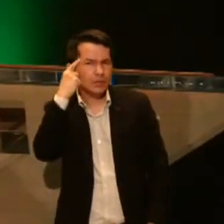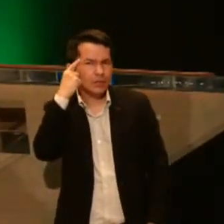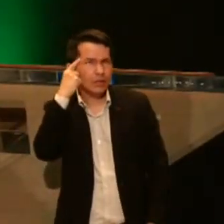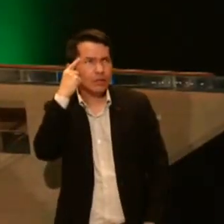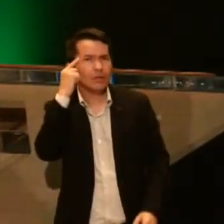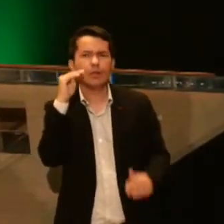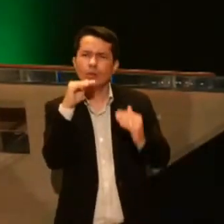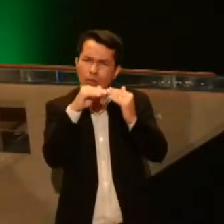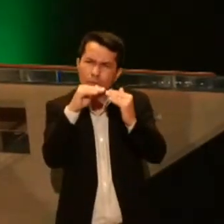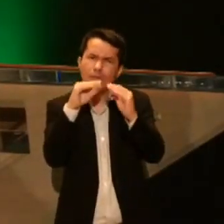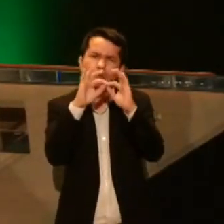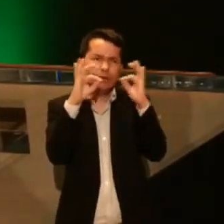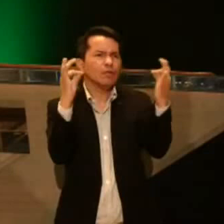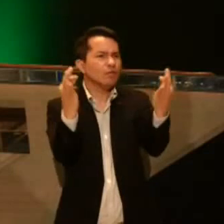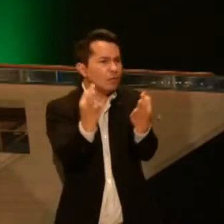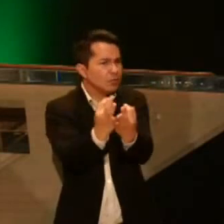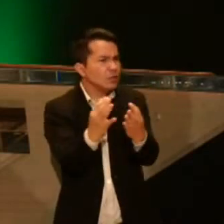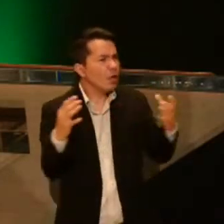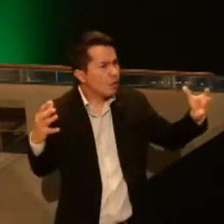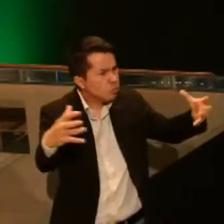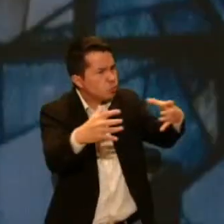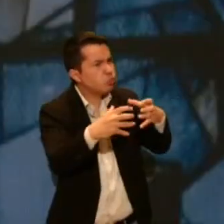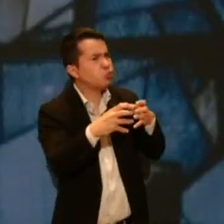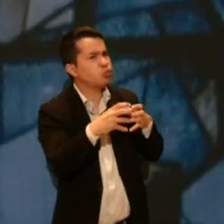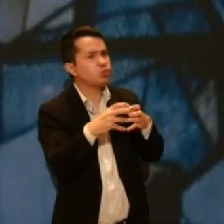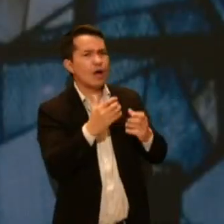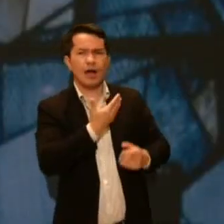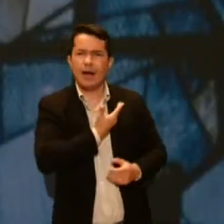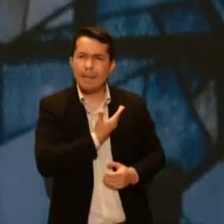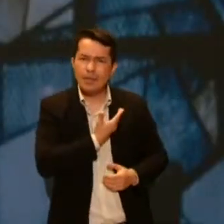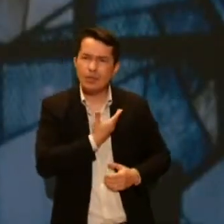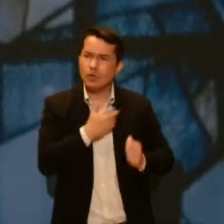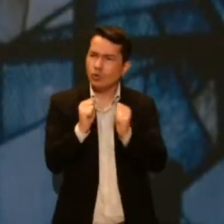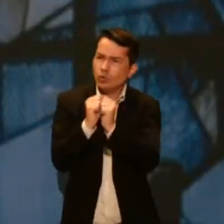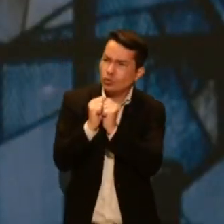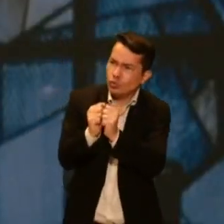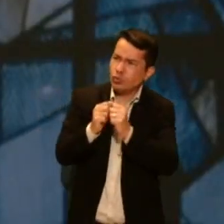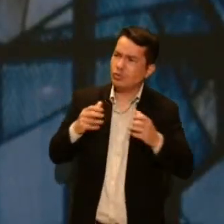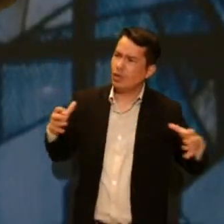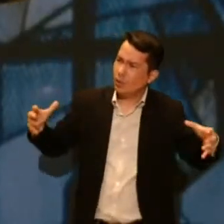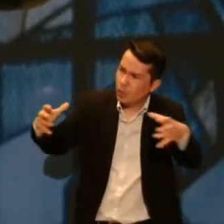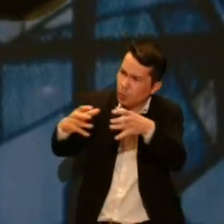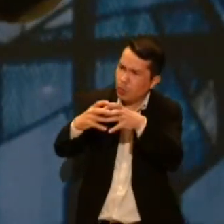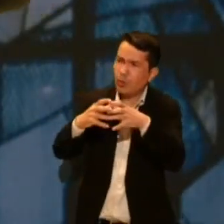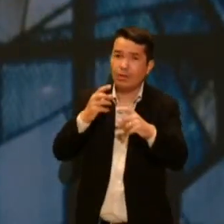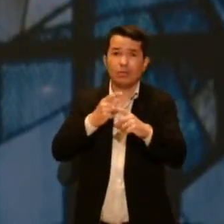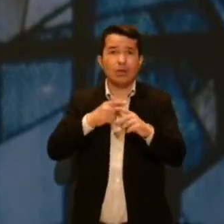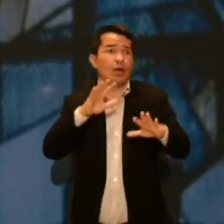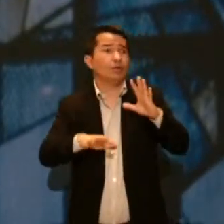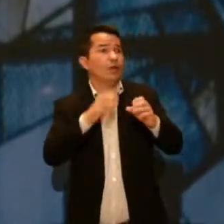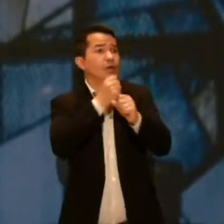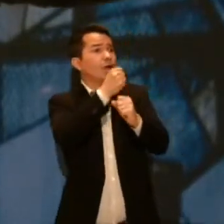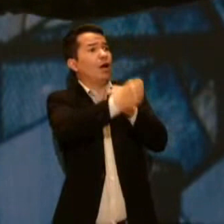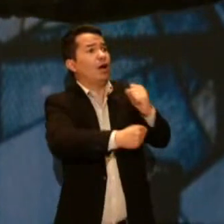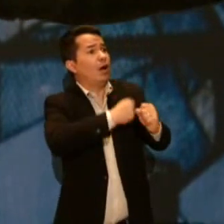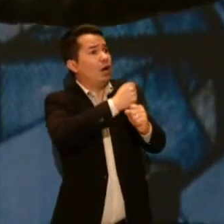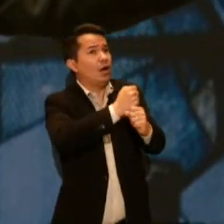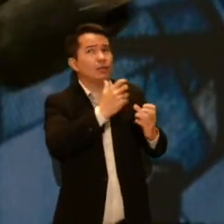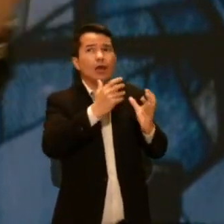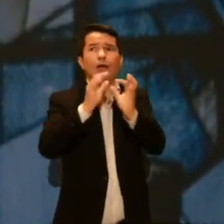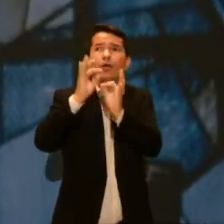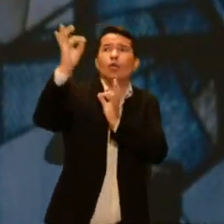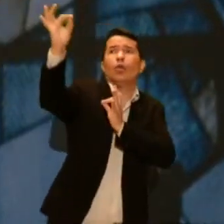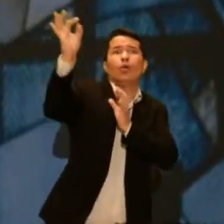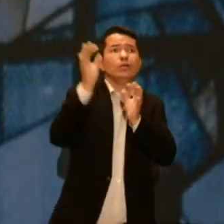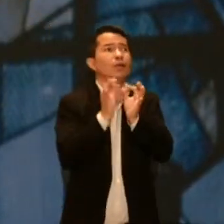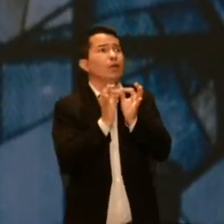em ter aquele sabor gostoso, que às vezes a gente não consegue ter durante o ano, porque um mora aqui, outro mora ali,